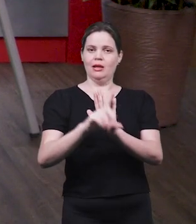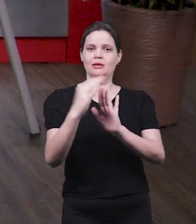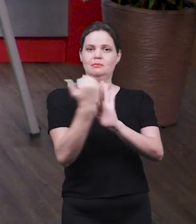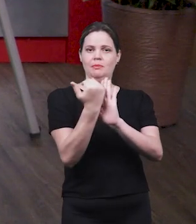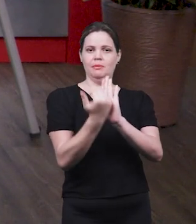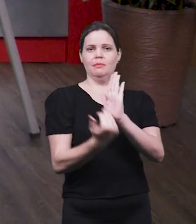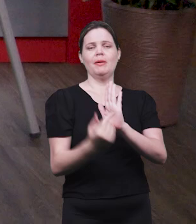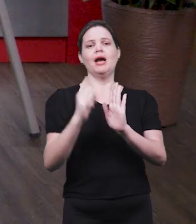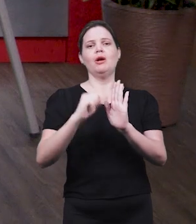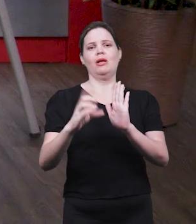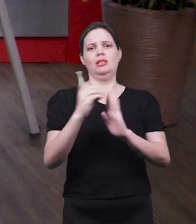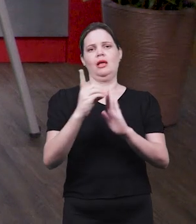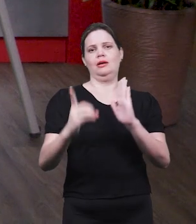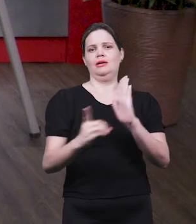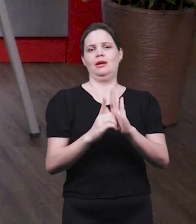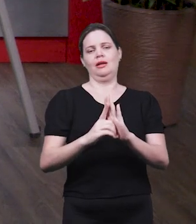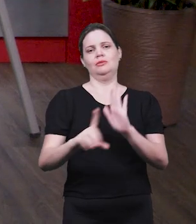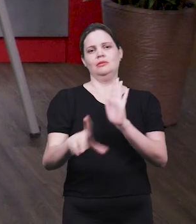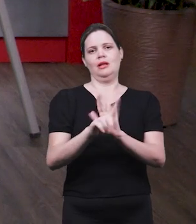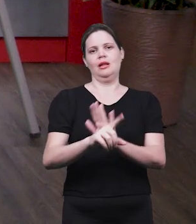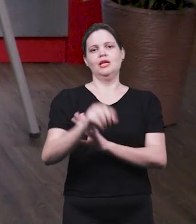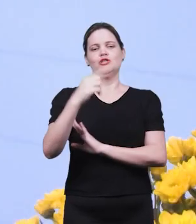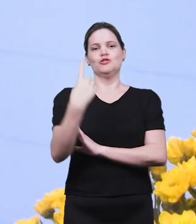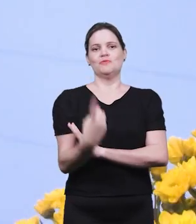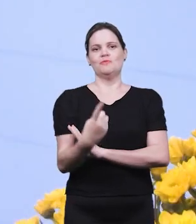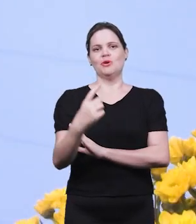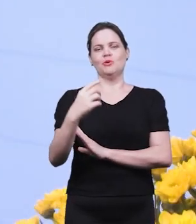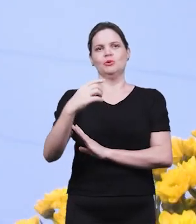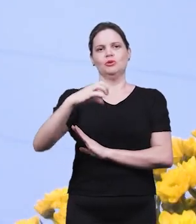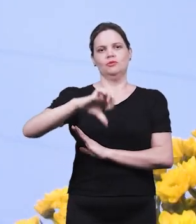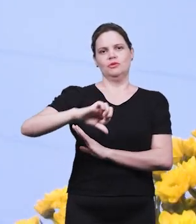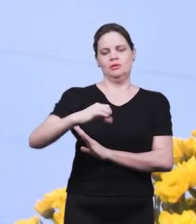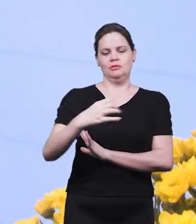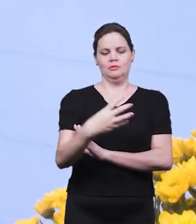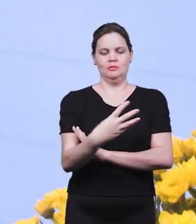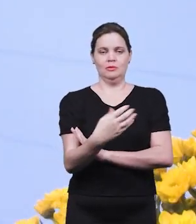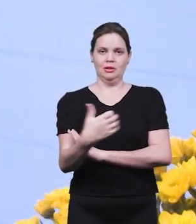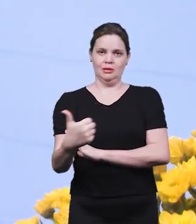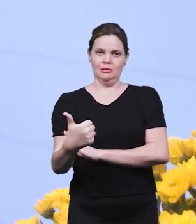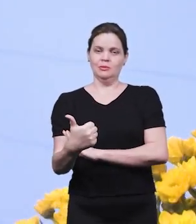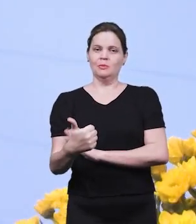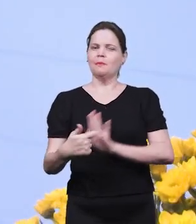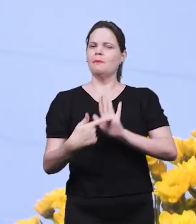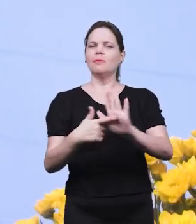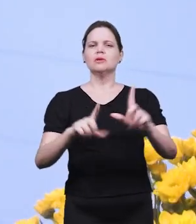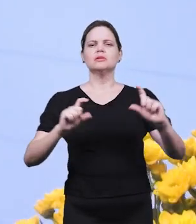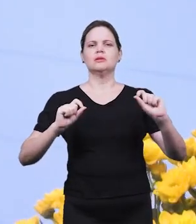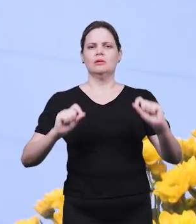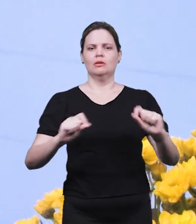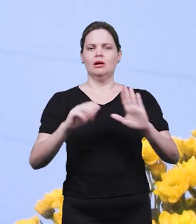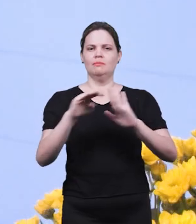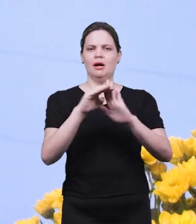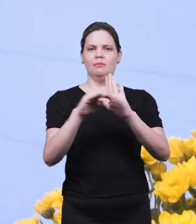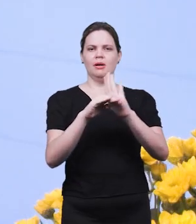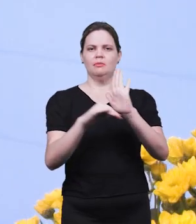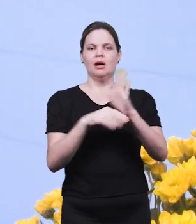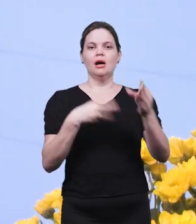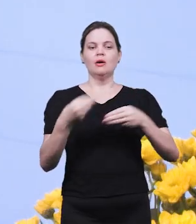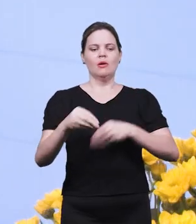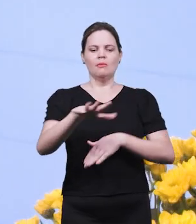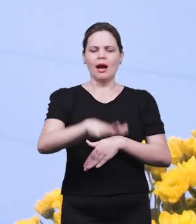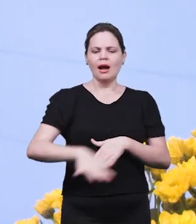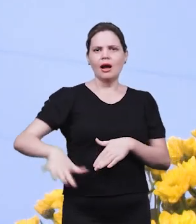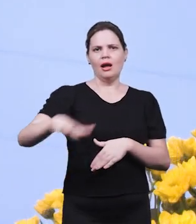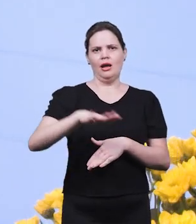de 1941, onde está lá todo o procedimento para que essas áreas, esses terrenos,